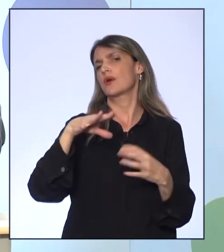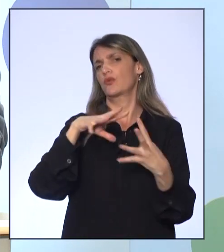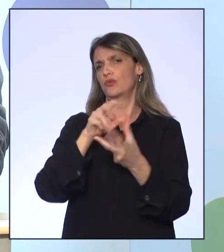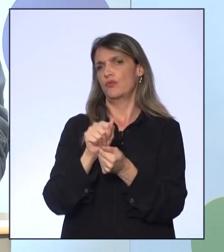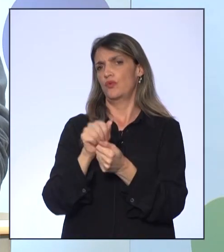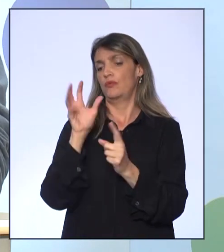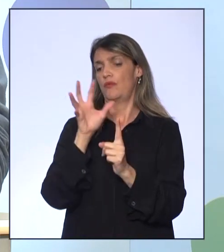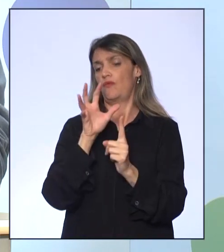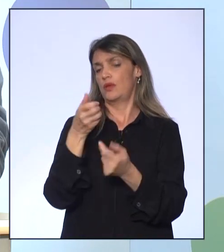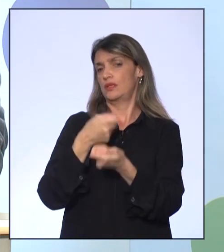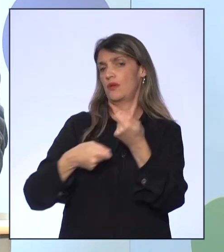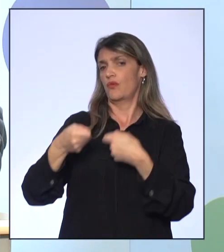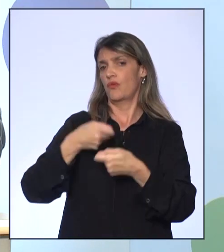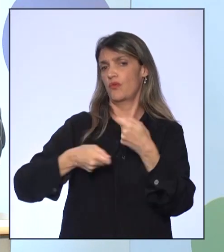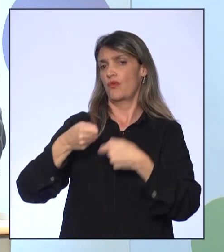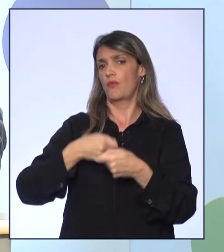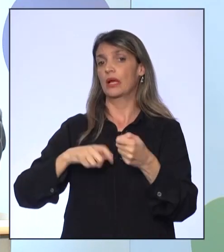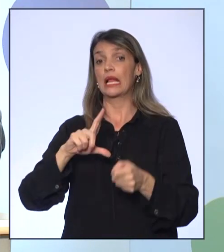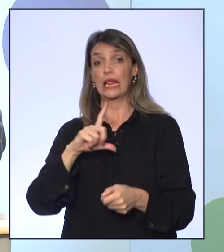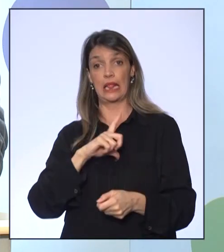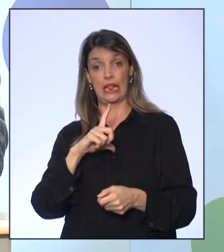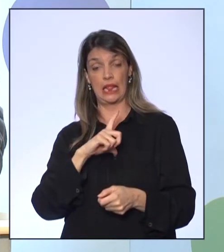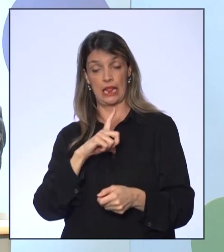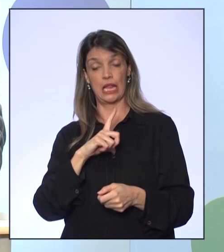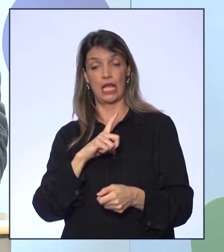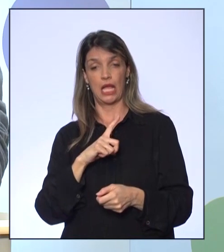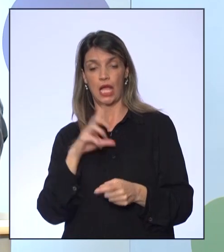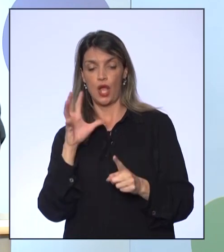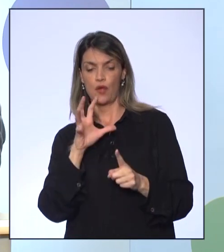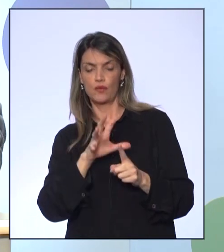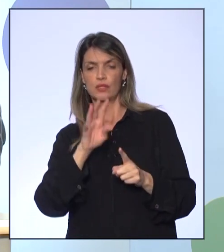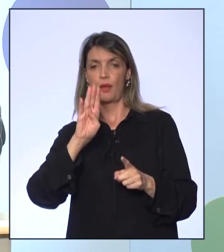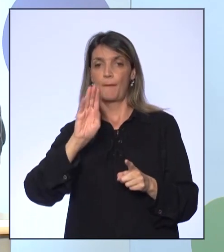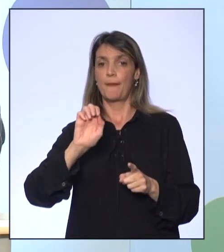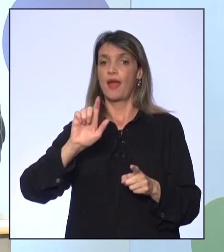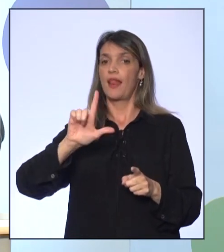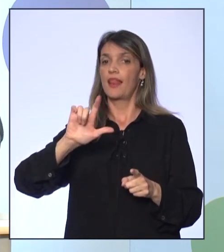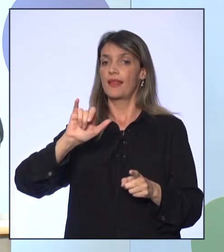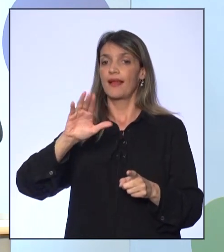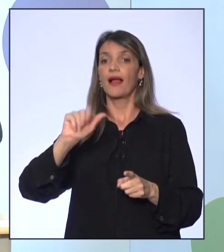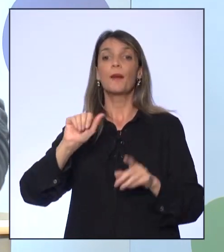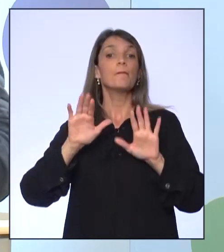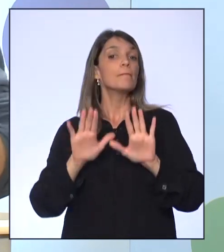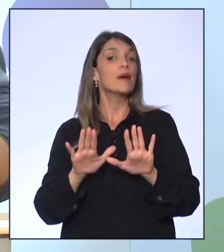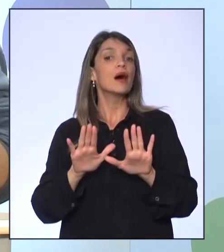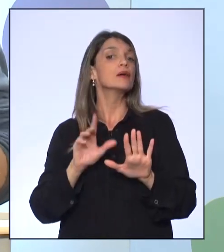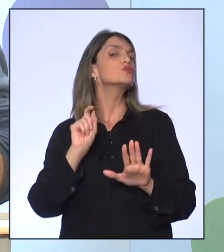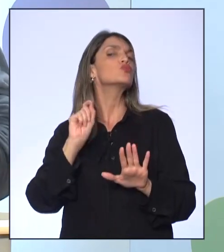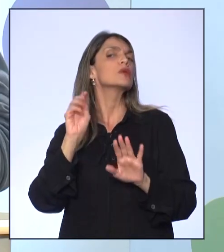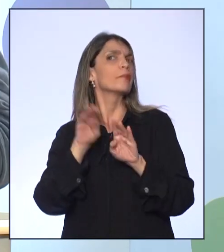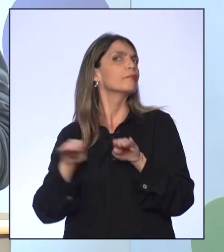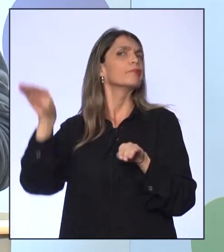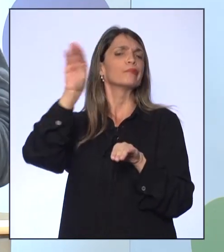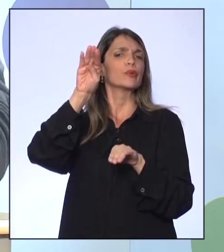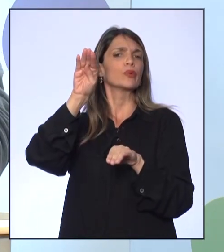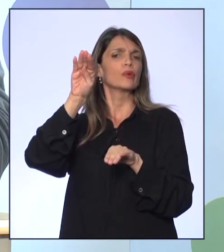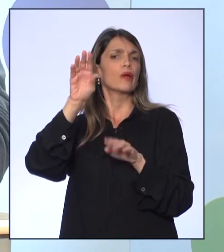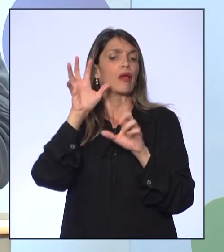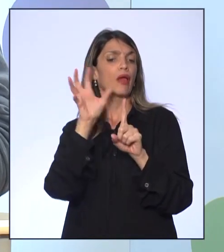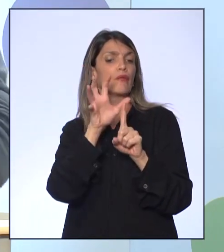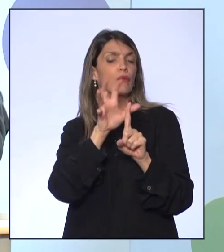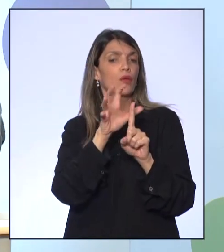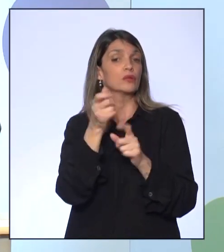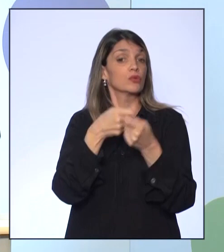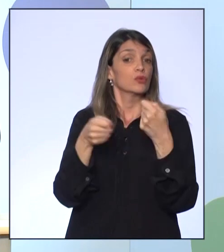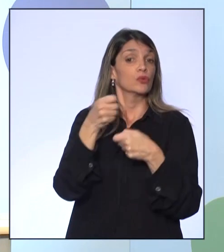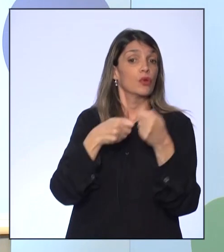econômica. Nós temos a influência bélica, mas o que retrata mais hoje é a questão da influência econômica. E por que eu digo isso? Porque a gente começa a estudar